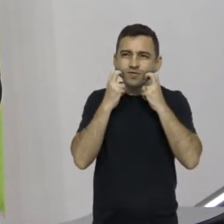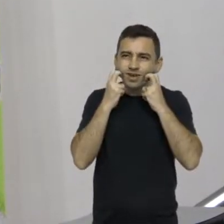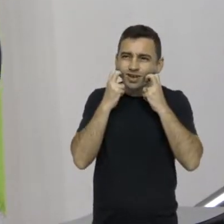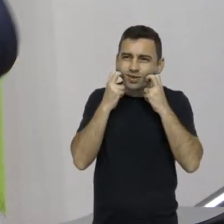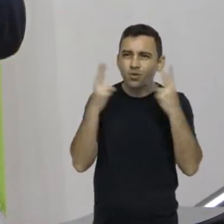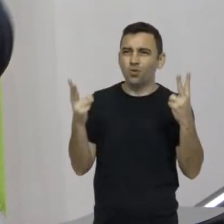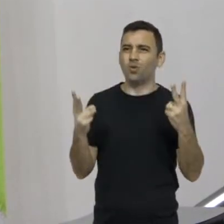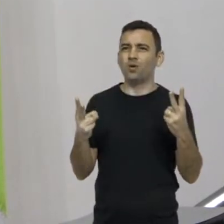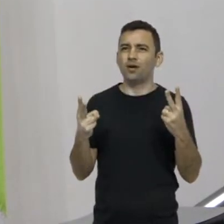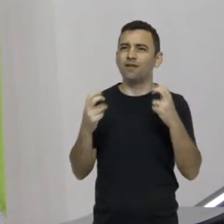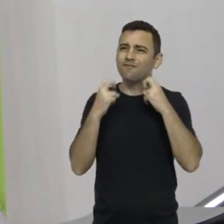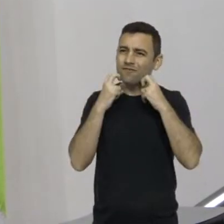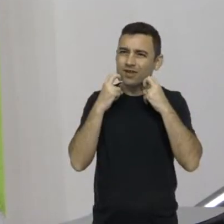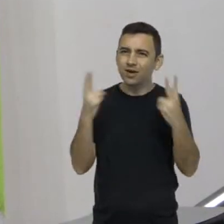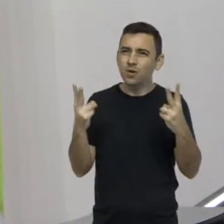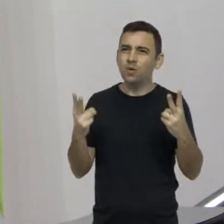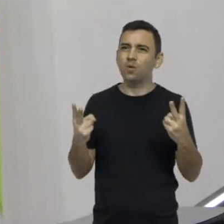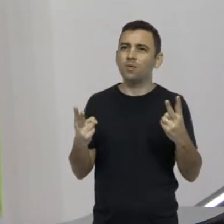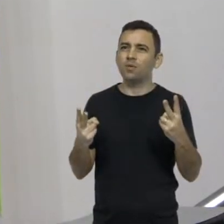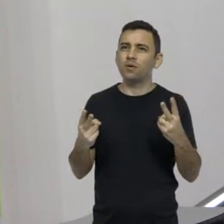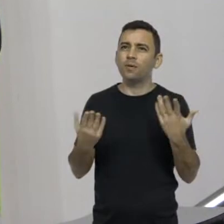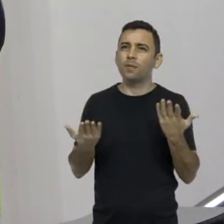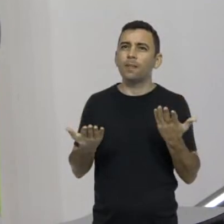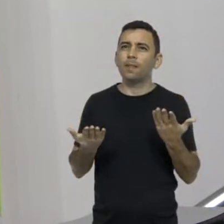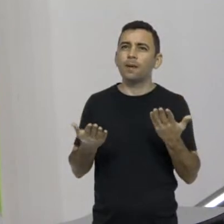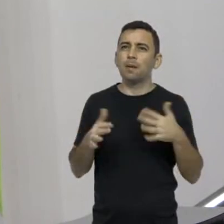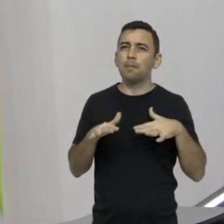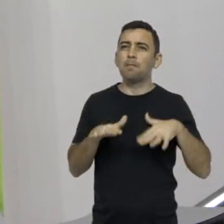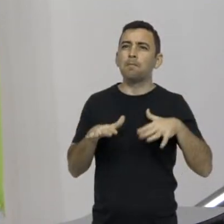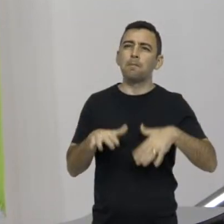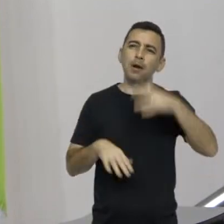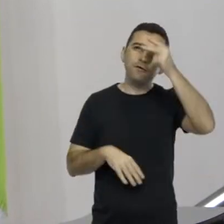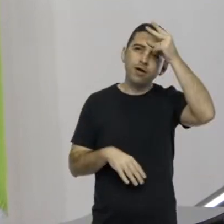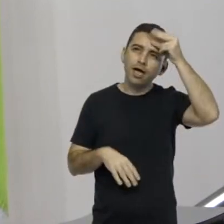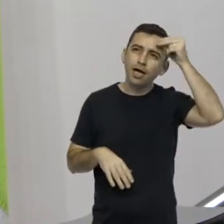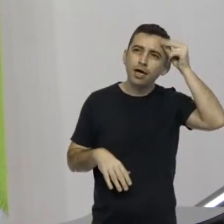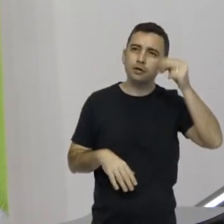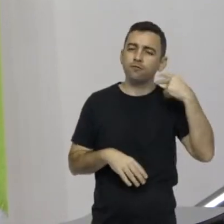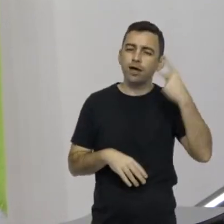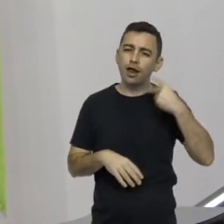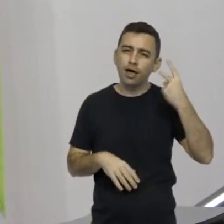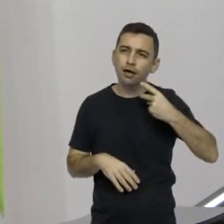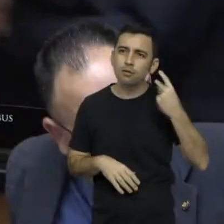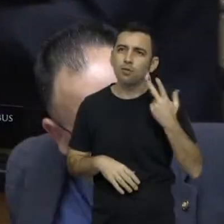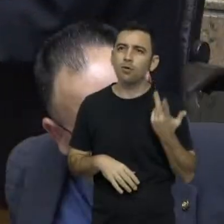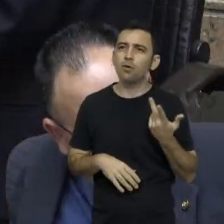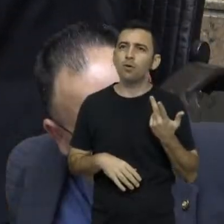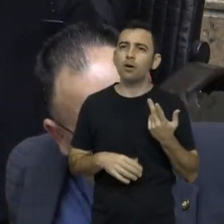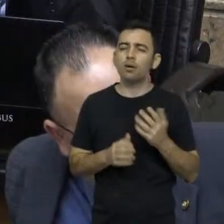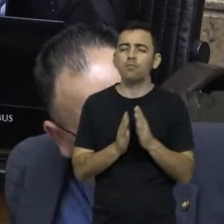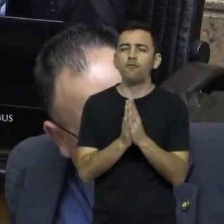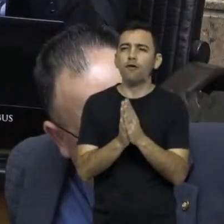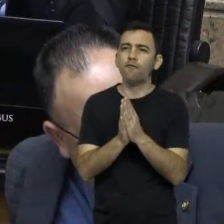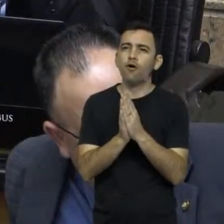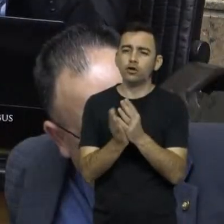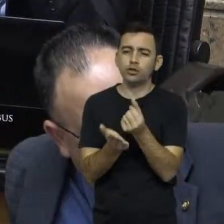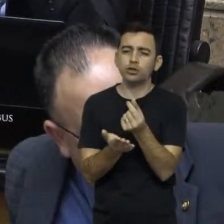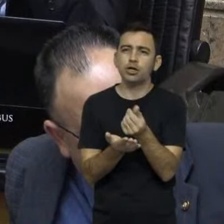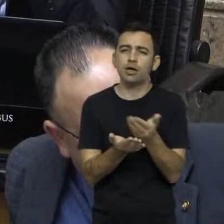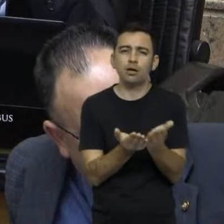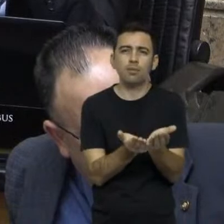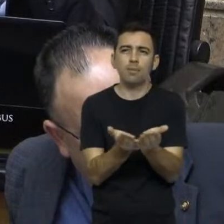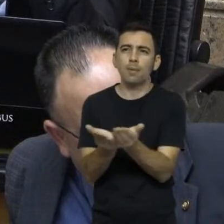Ismael, vergonhosa marcha de prefeitos e vereadores passando pires,